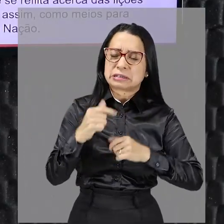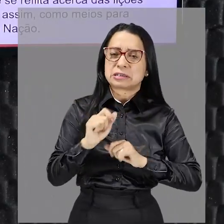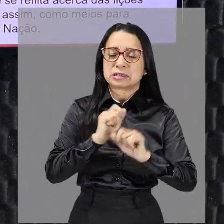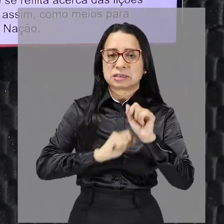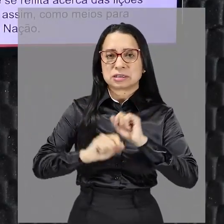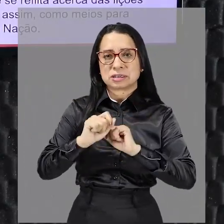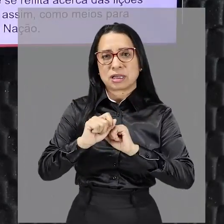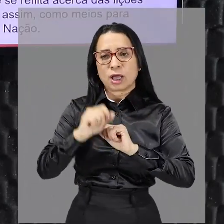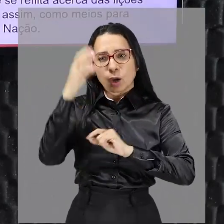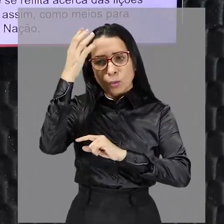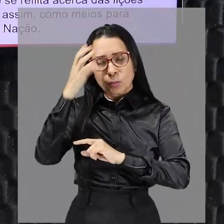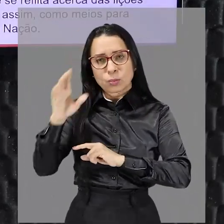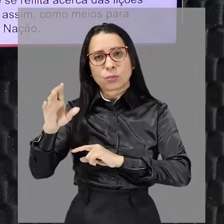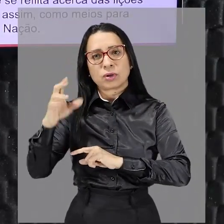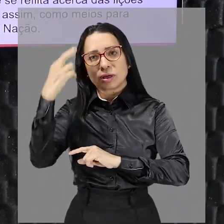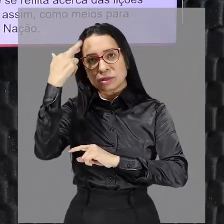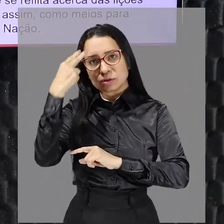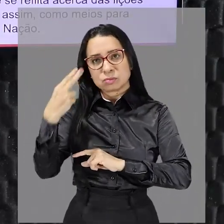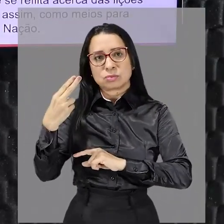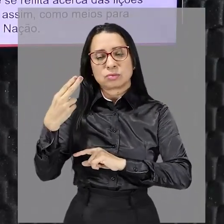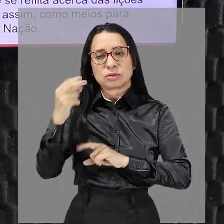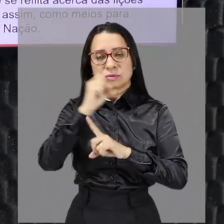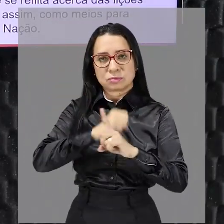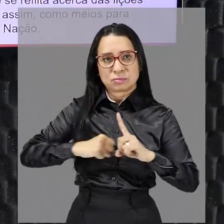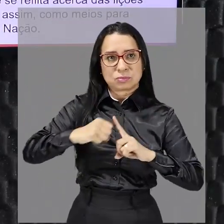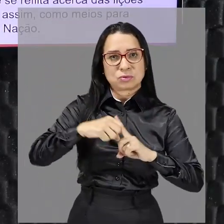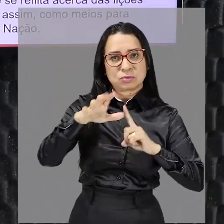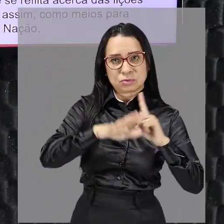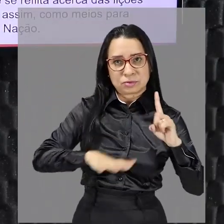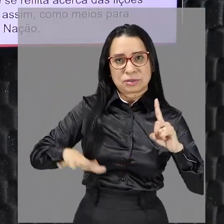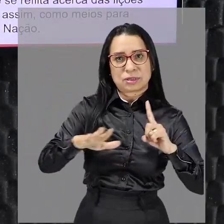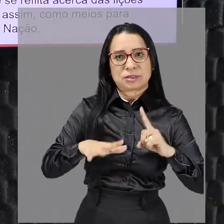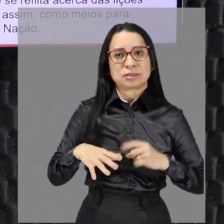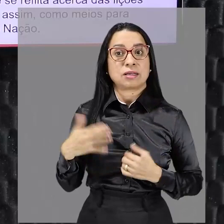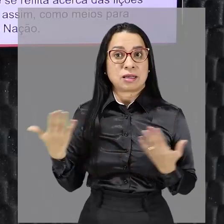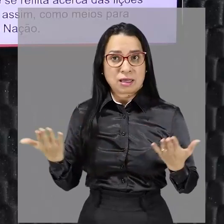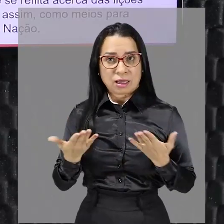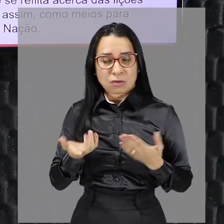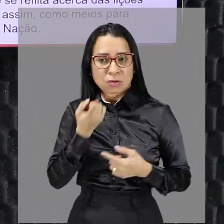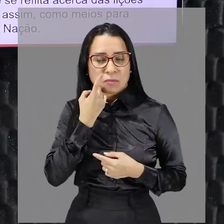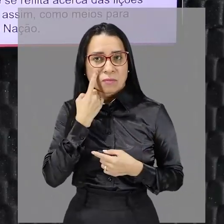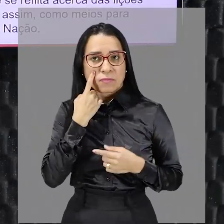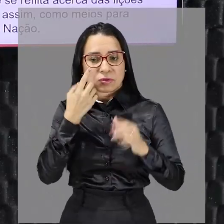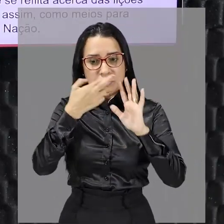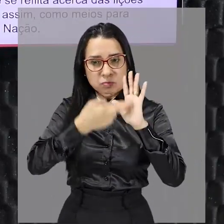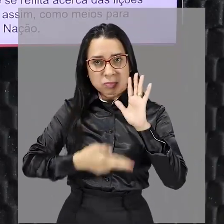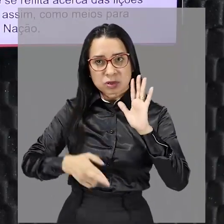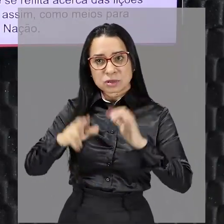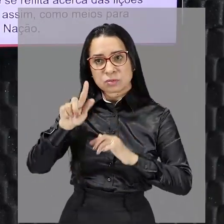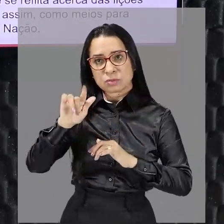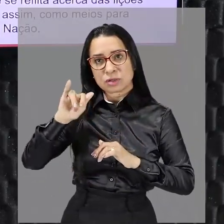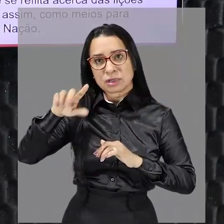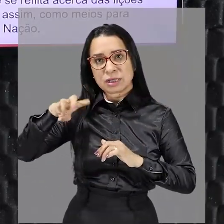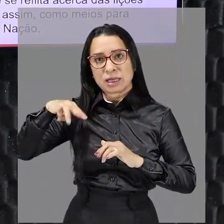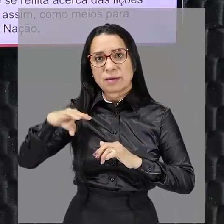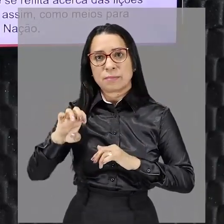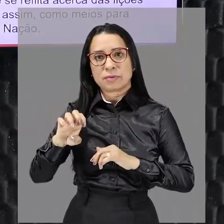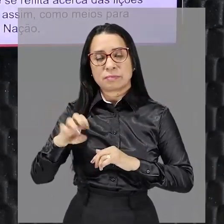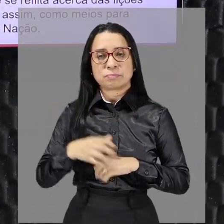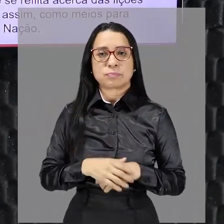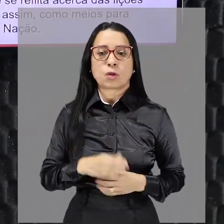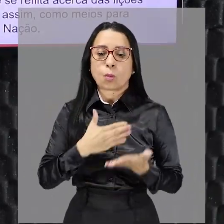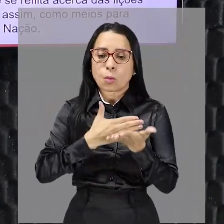sociais que essa independência nos deixou? Então vamos analisar agora a redação do Guilherme. Começando